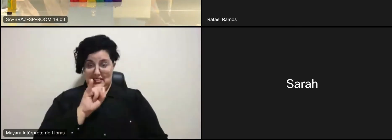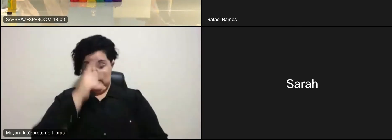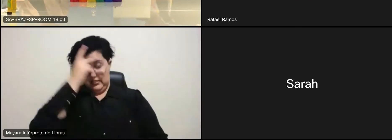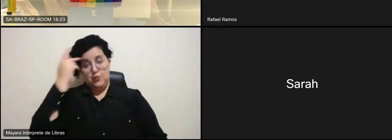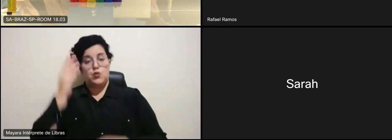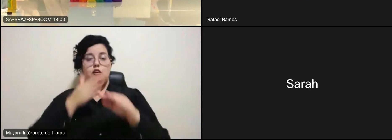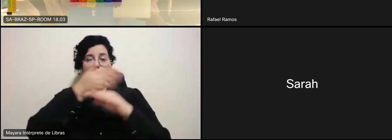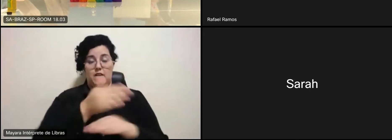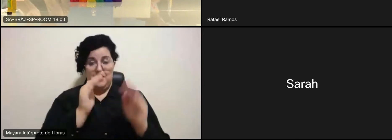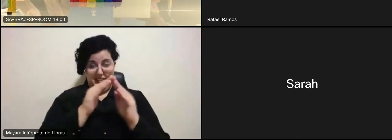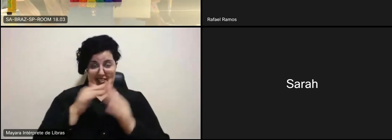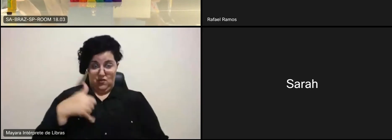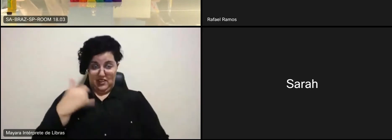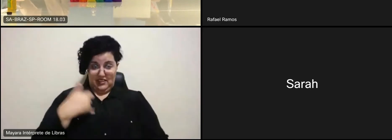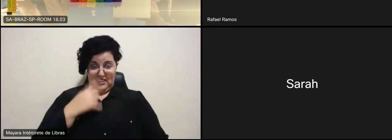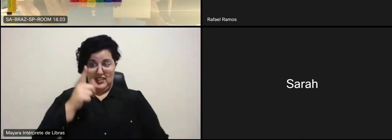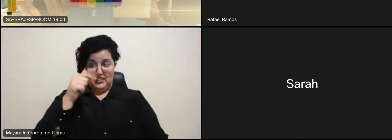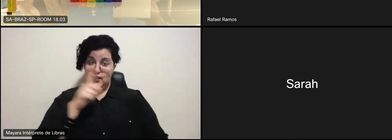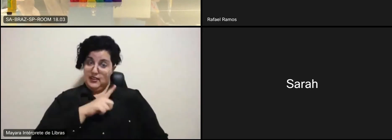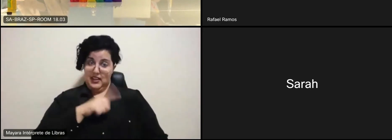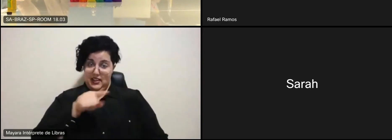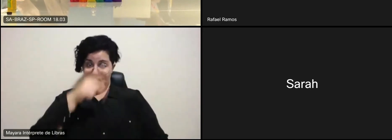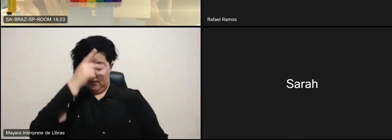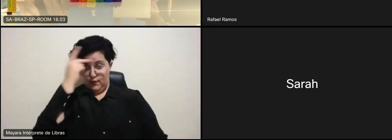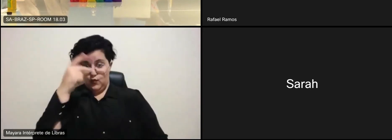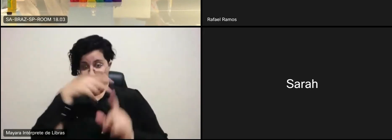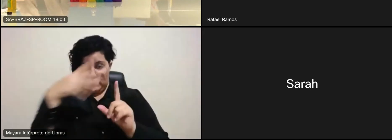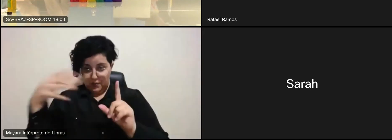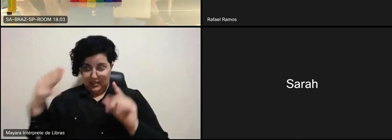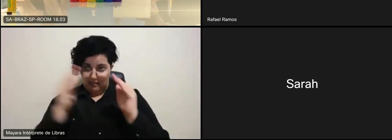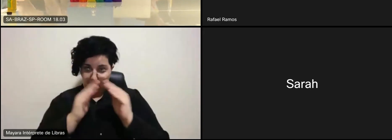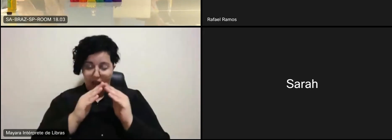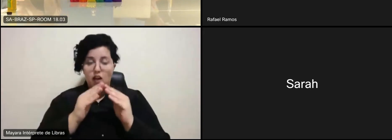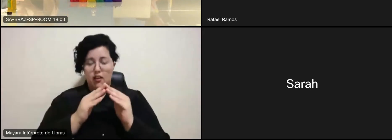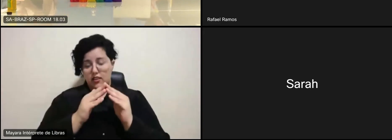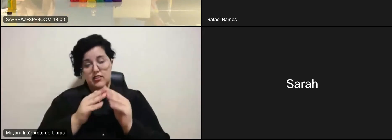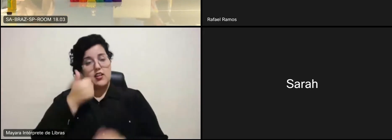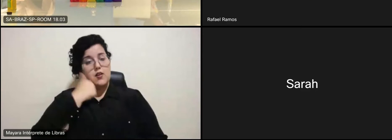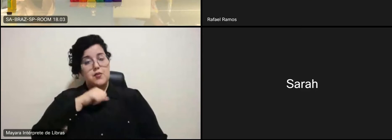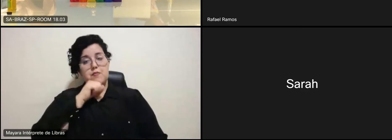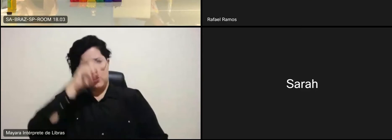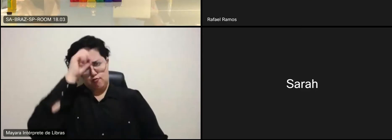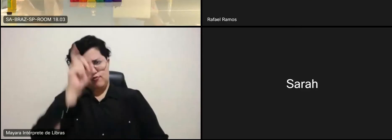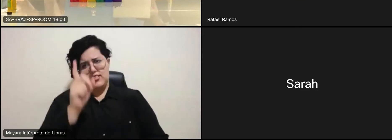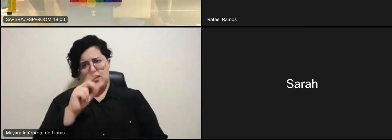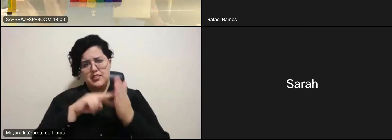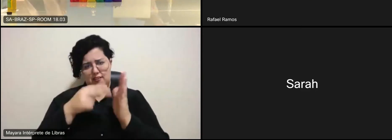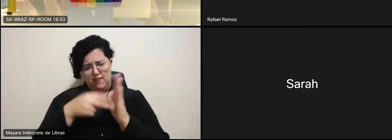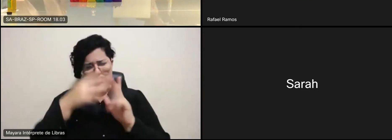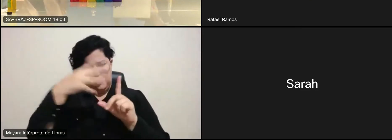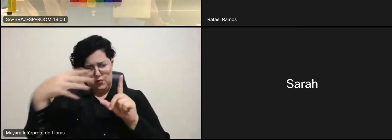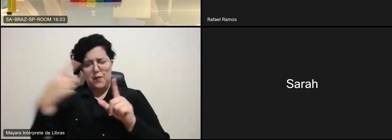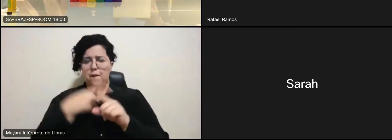tinha 17 anos e perguntassem se tinha alguém LGBTQIAPN+, talvez minha mãe não saiba o que significam as letras. E